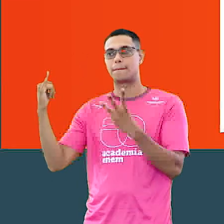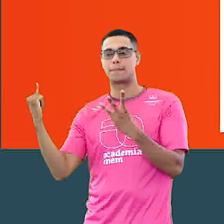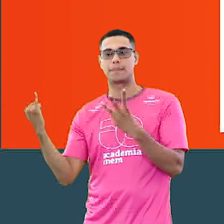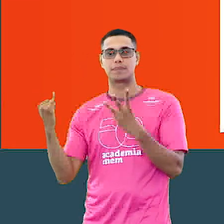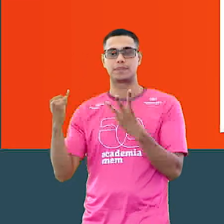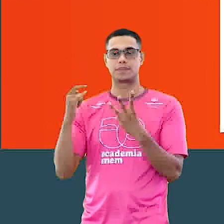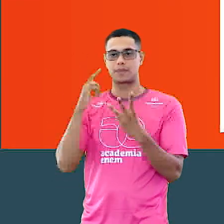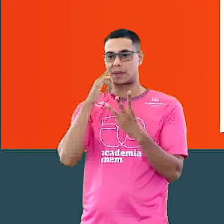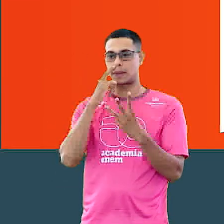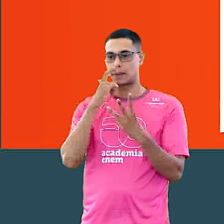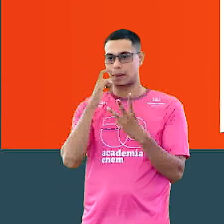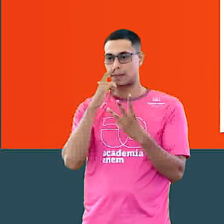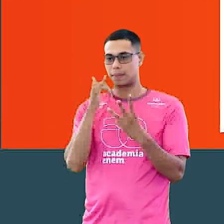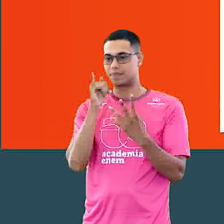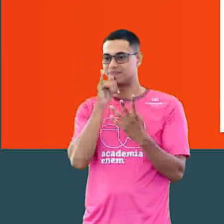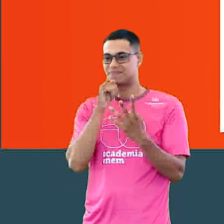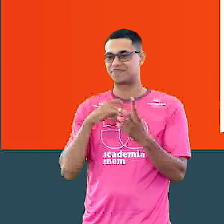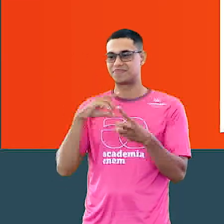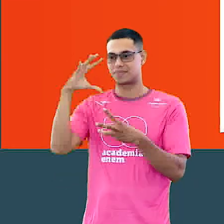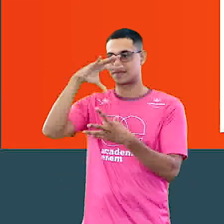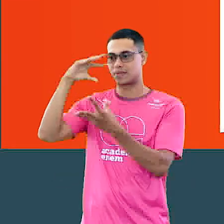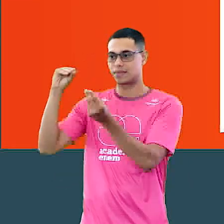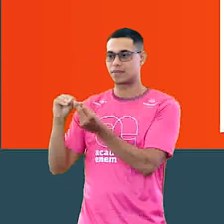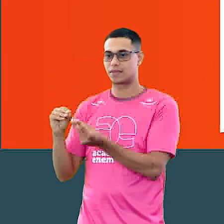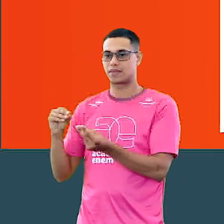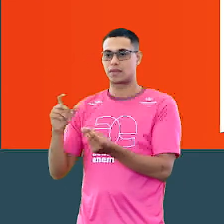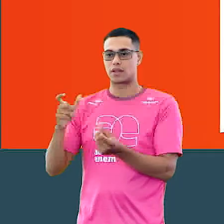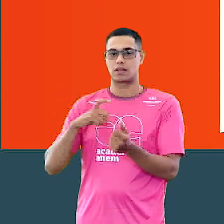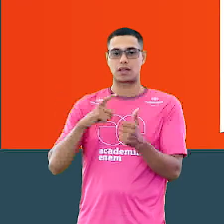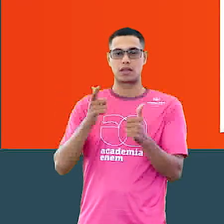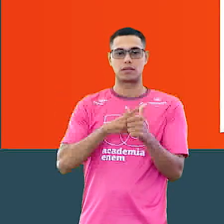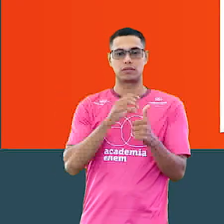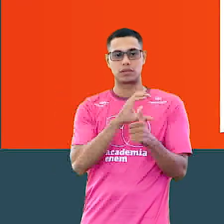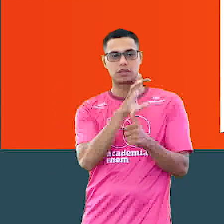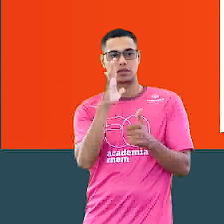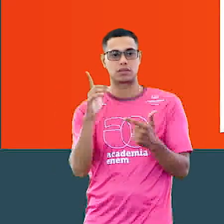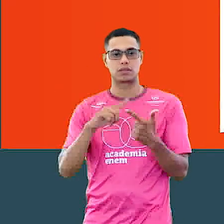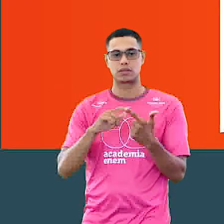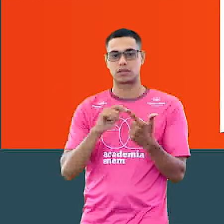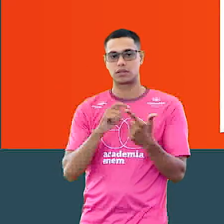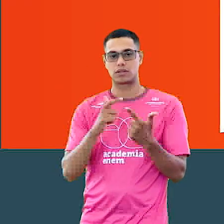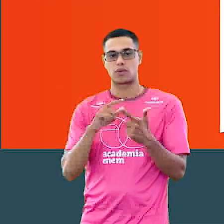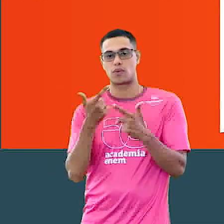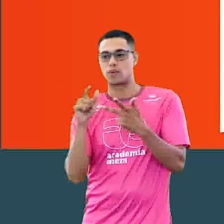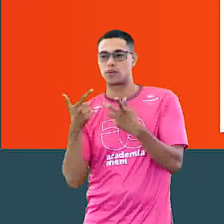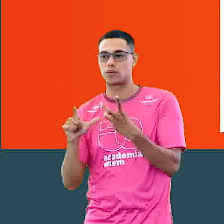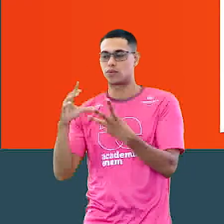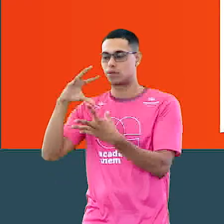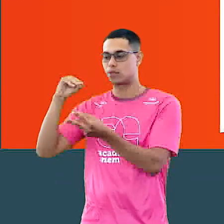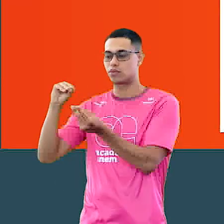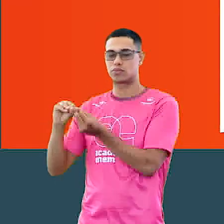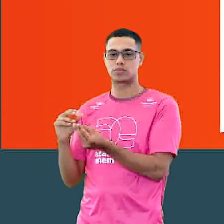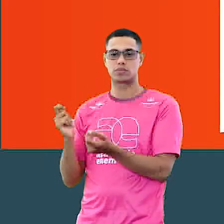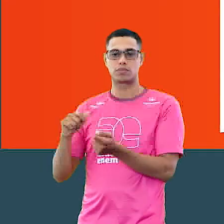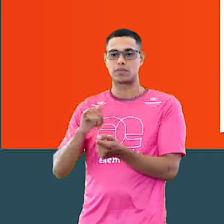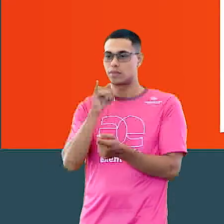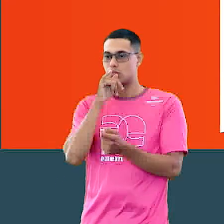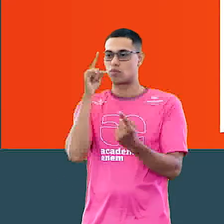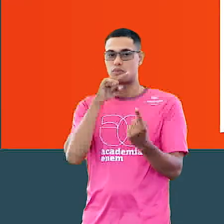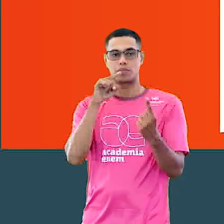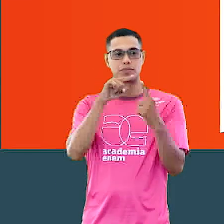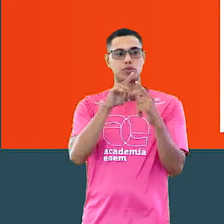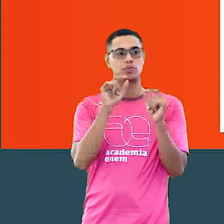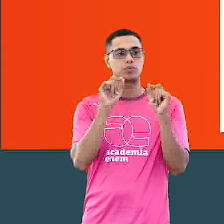para você, que é mais de uma, são 2 critérios, tá? Mas aí, para você, o ideal é